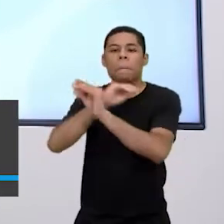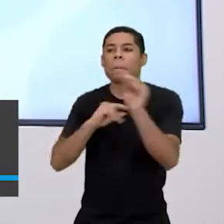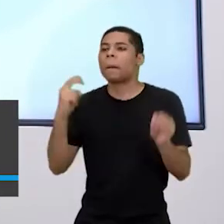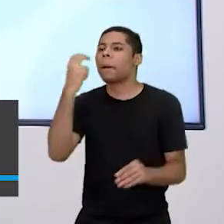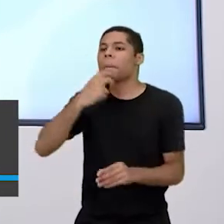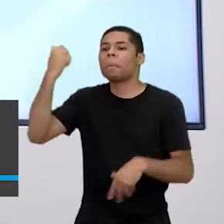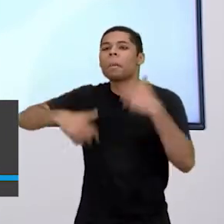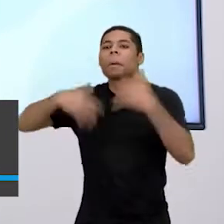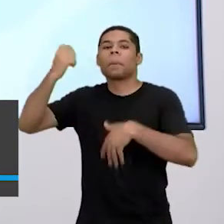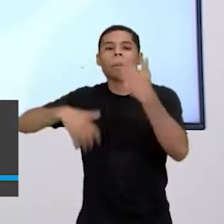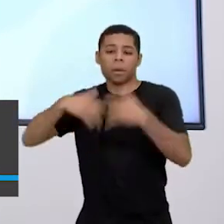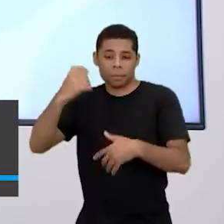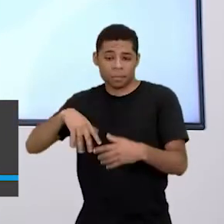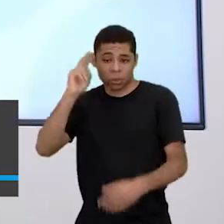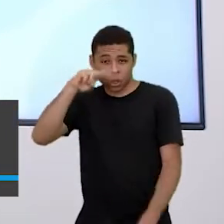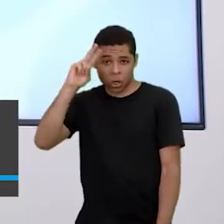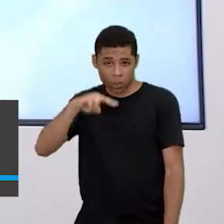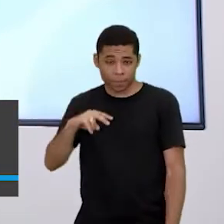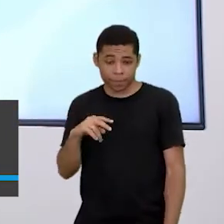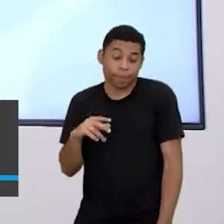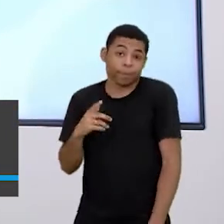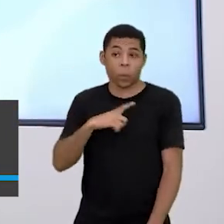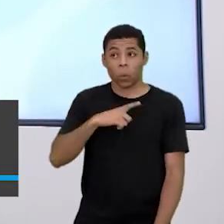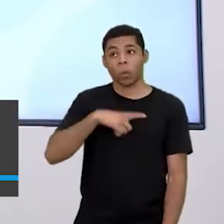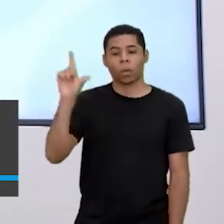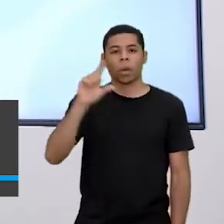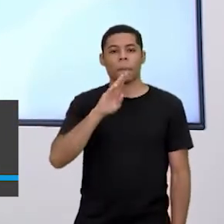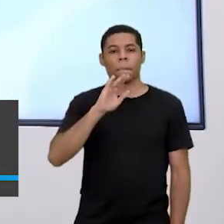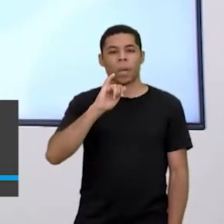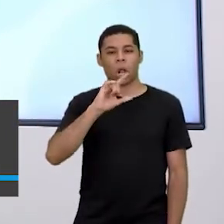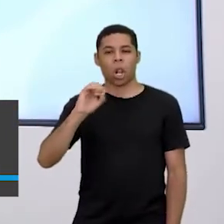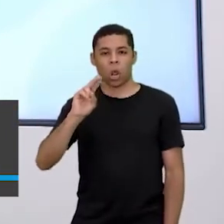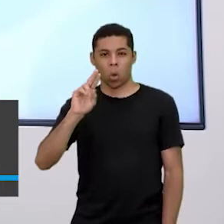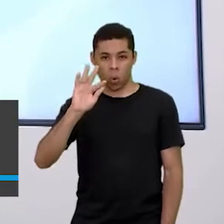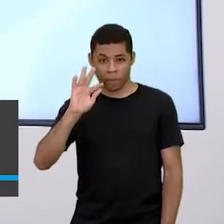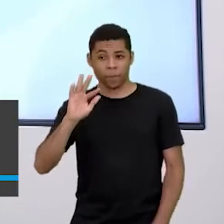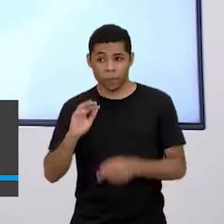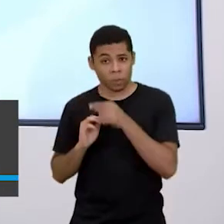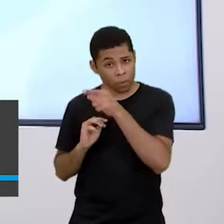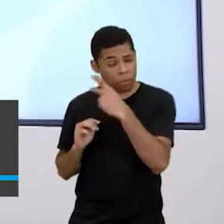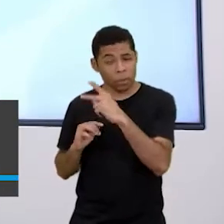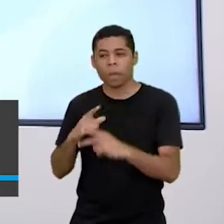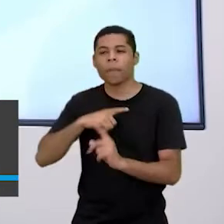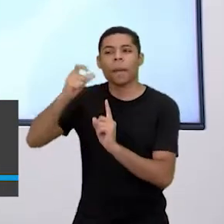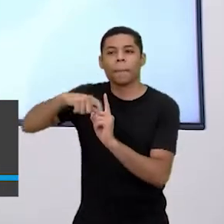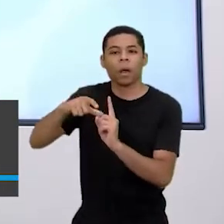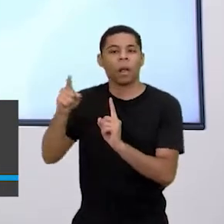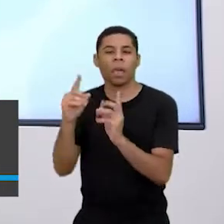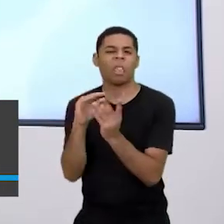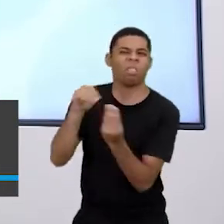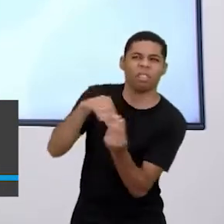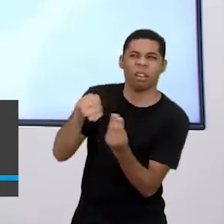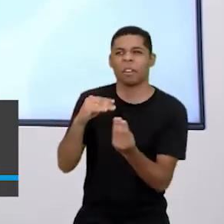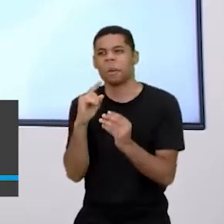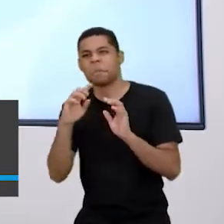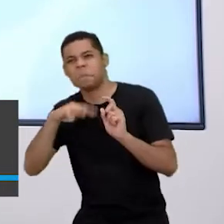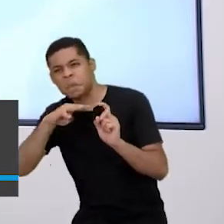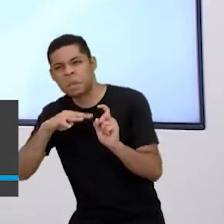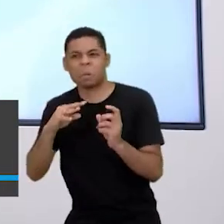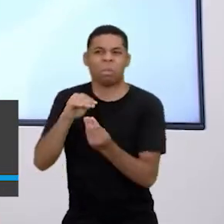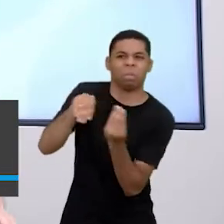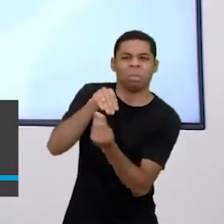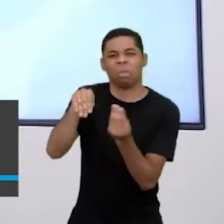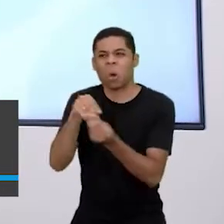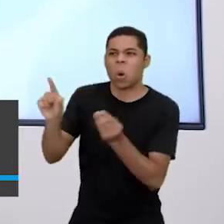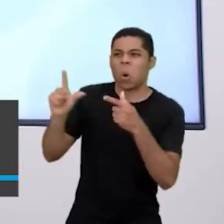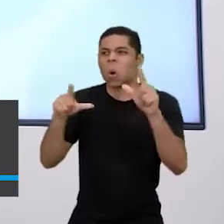mitologia anglo-saxã, né, tem a história chamada Beowulf também, que era uma personagem aí que mistura mito, com